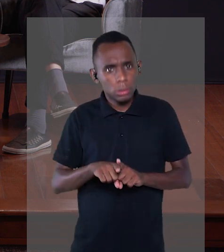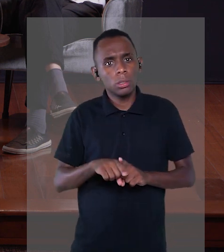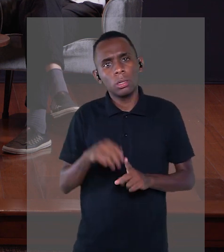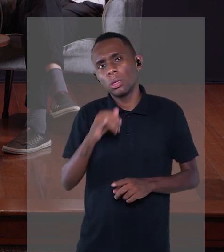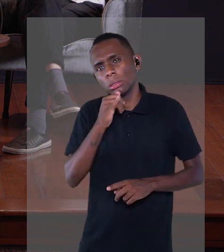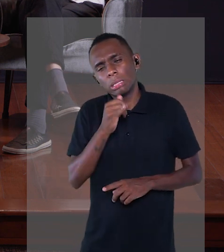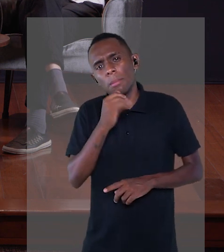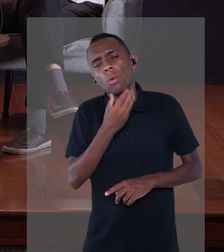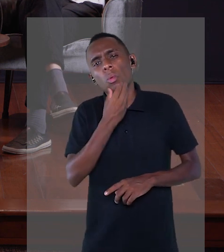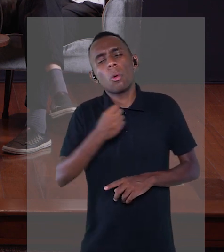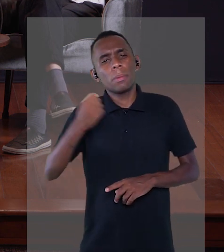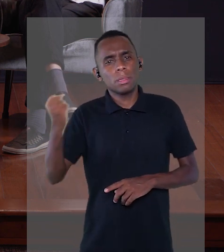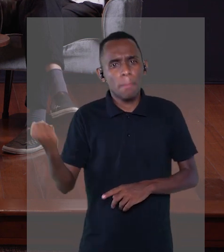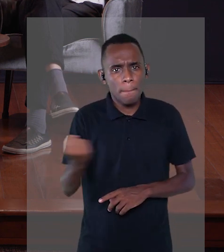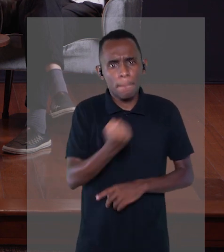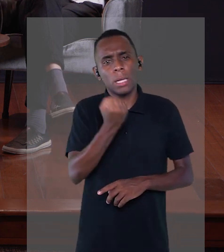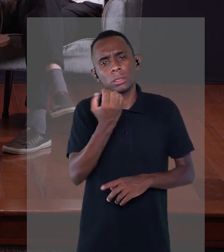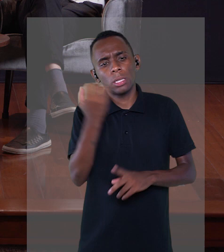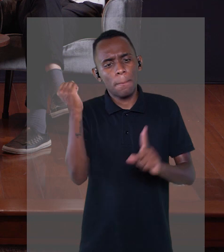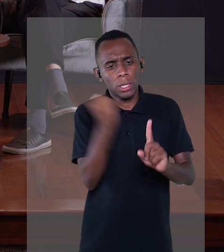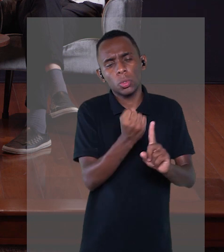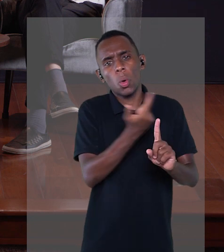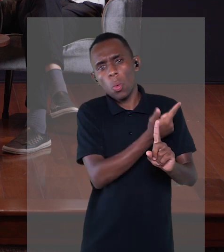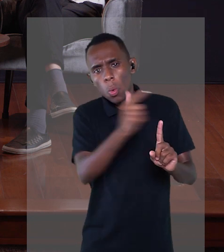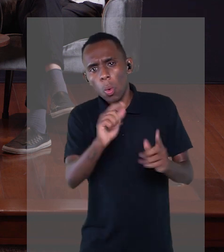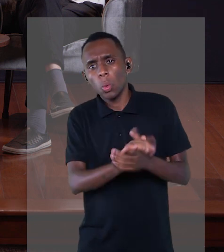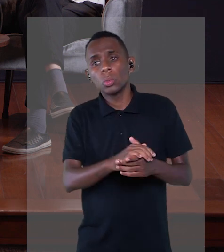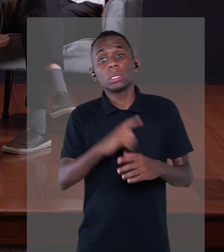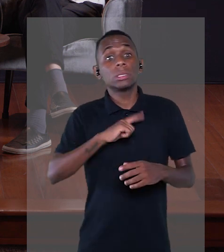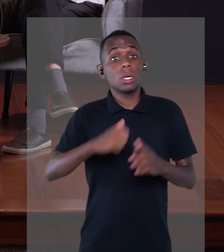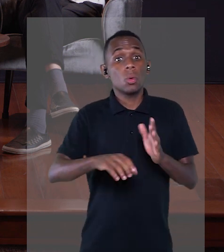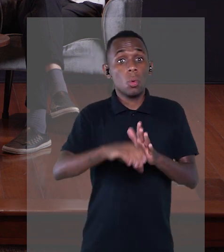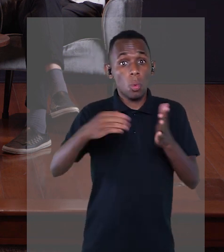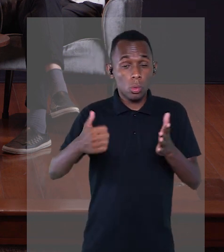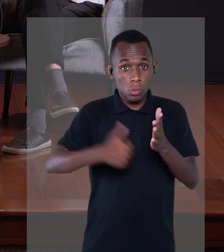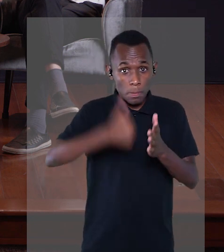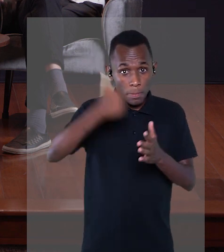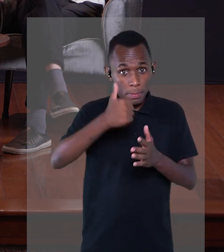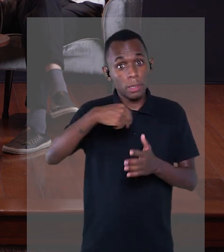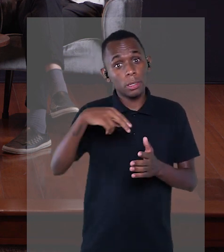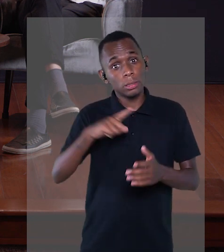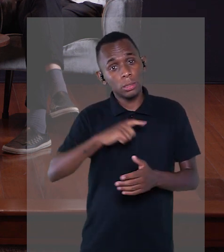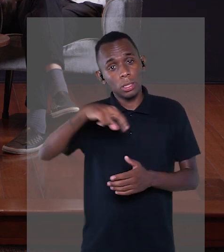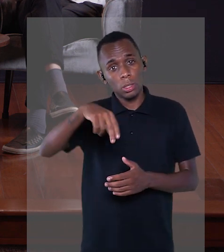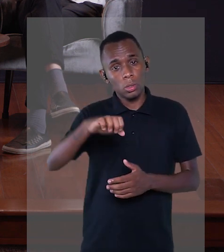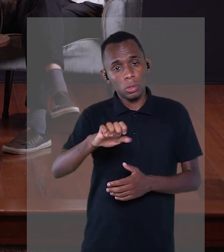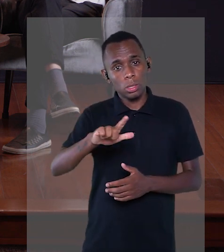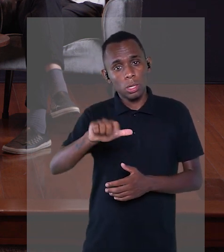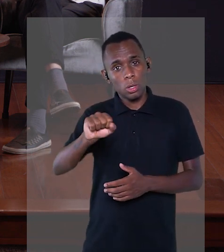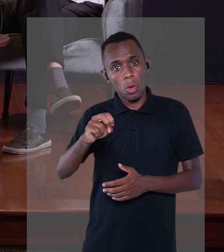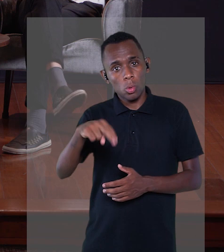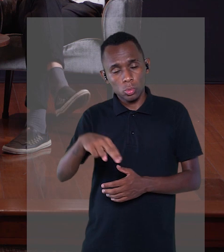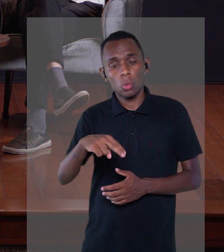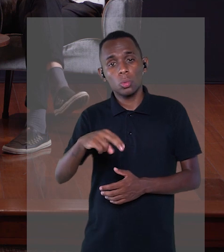Matou o Escritor. O primeiro conto tem o Nelson Rodrigues, que é uma espécie de um padrinho espiritual